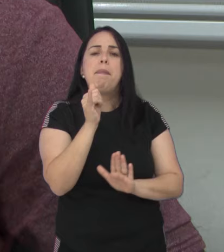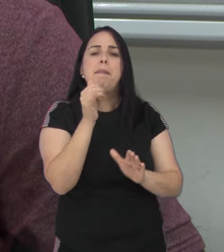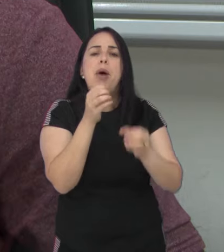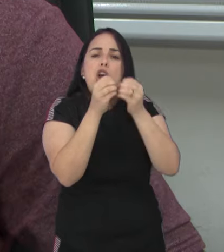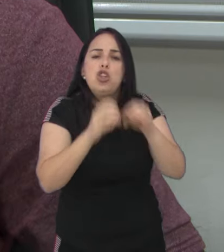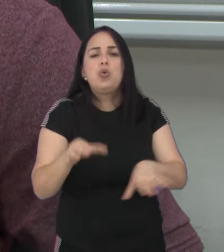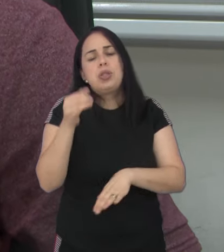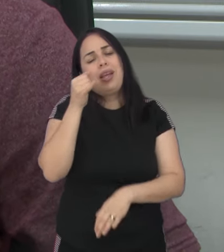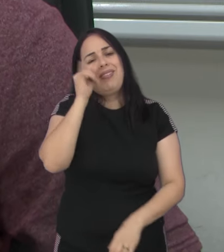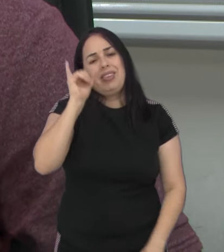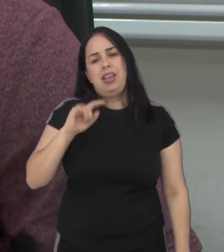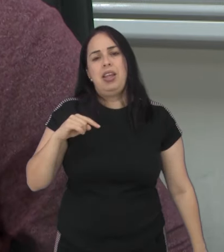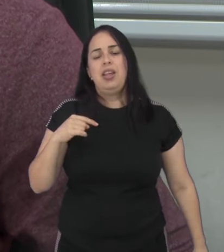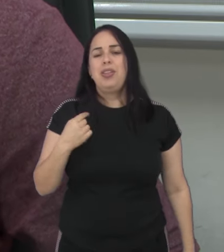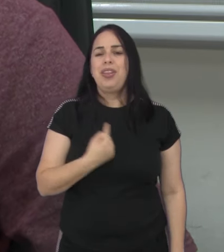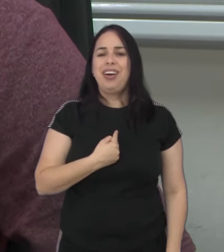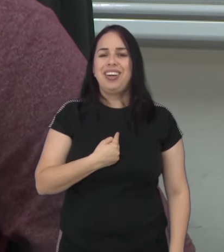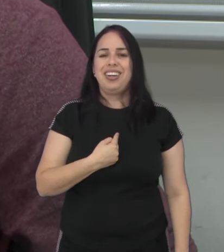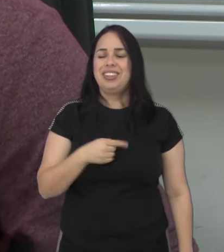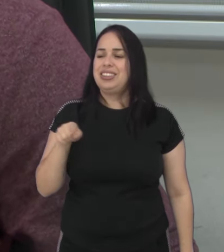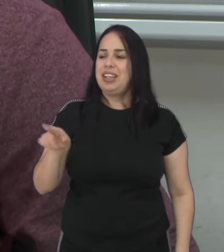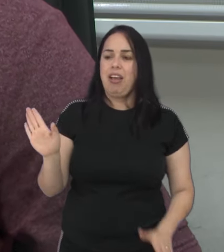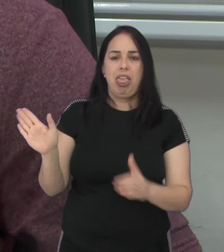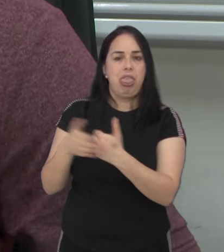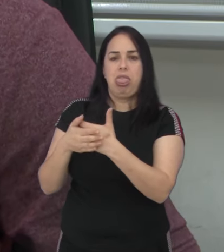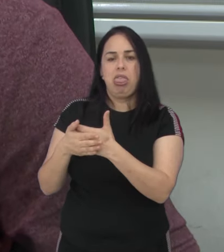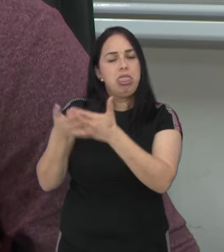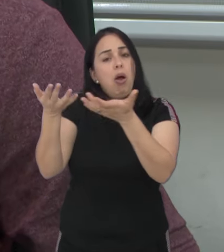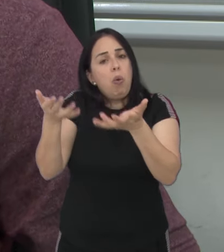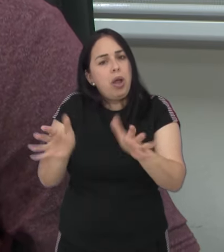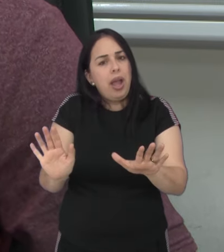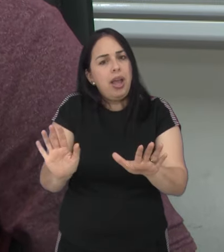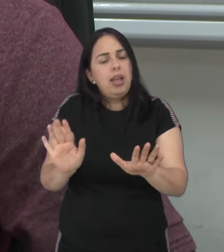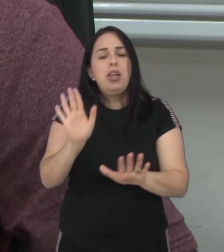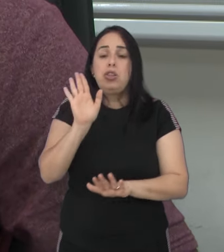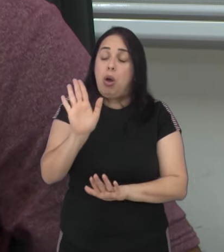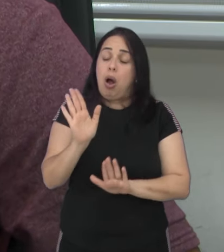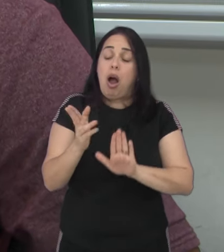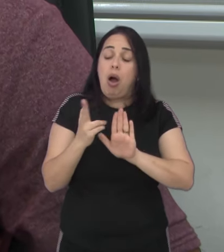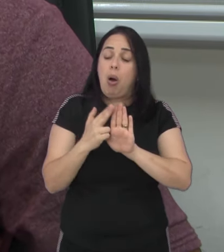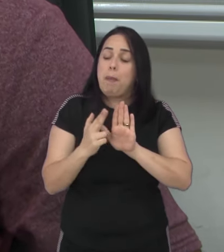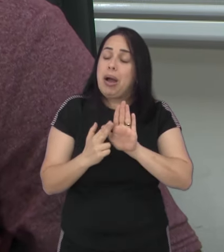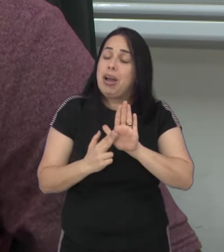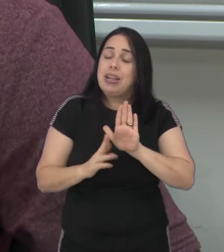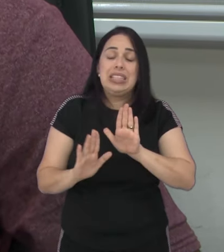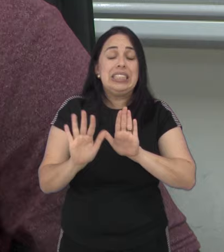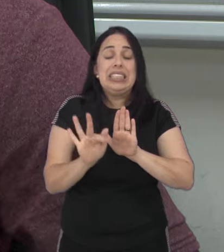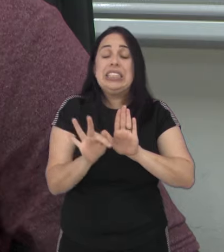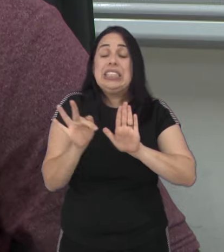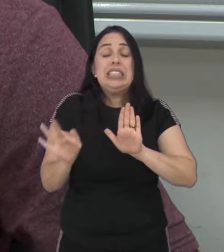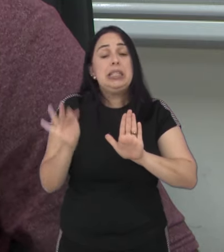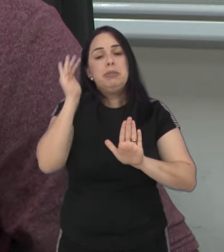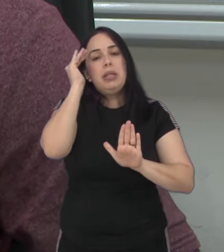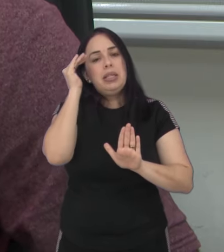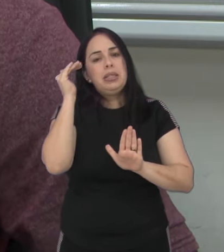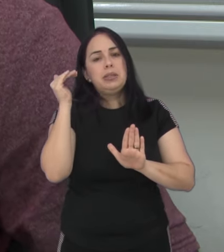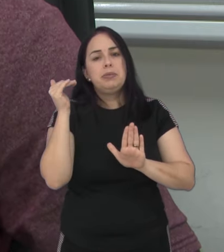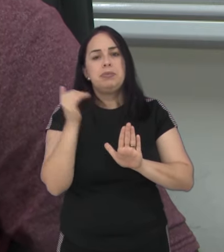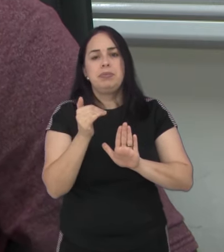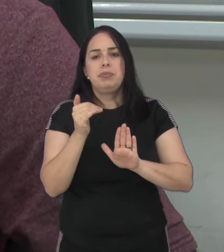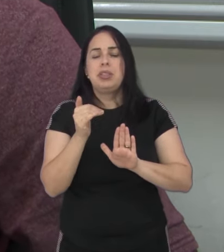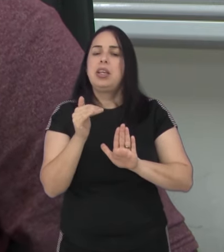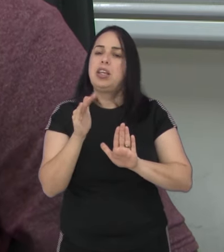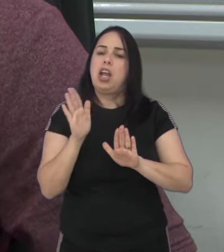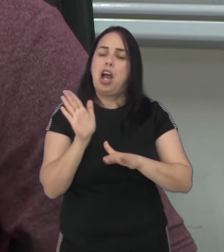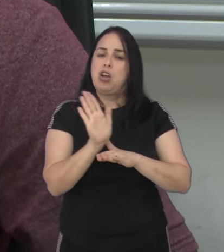prejuízo para as pessoas Então nós não queremos que nenhum comerciante feche comércio Nós só estamos pedindo que o comerciante colabore com o